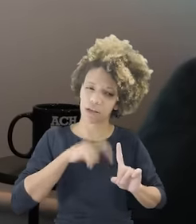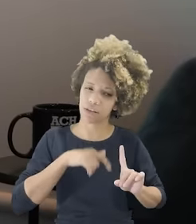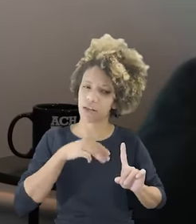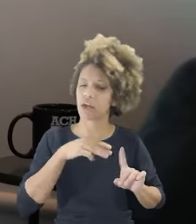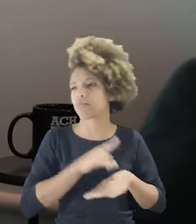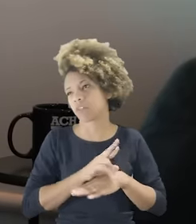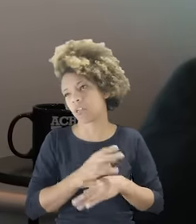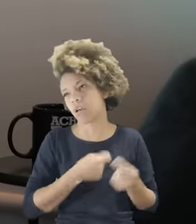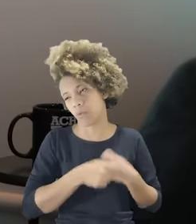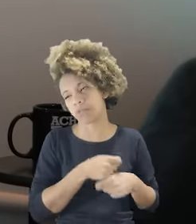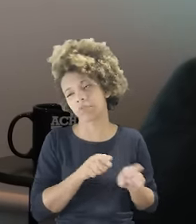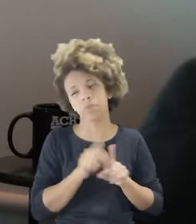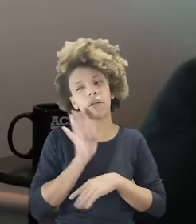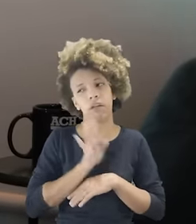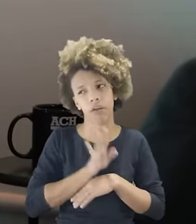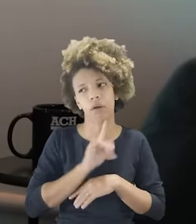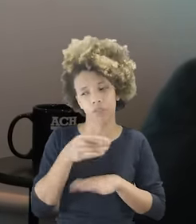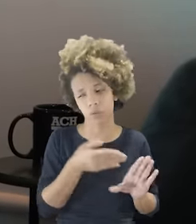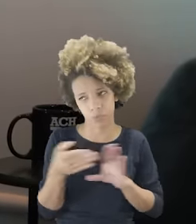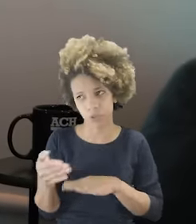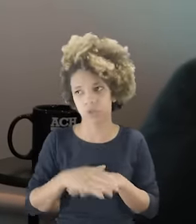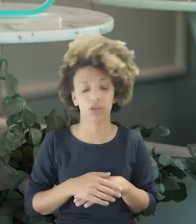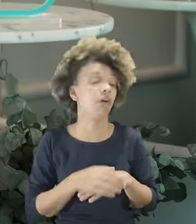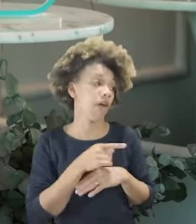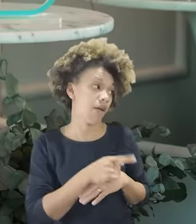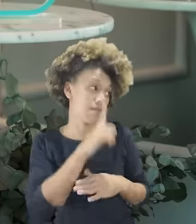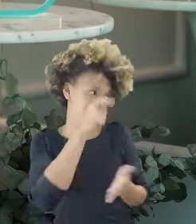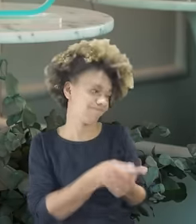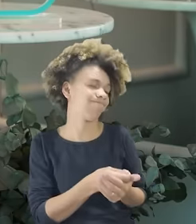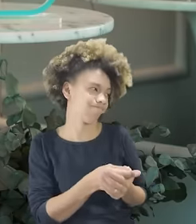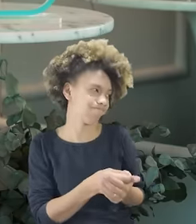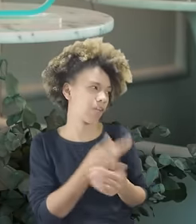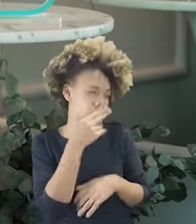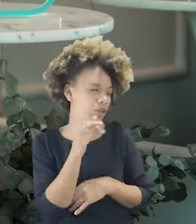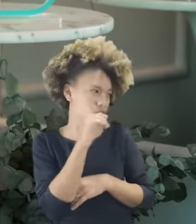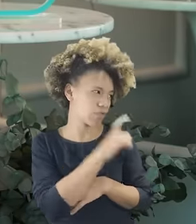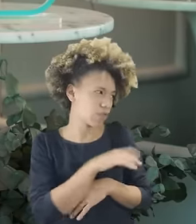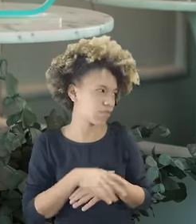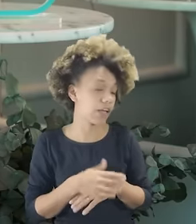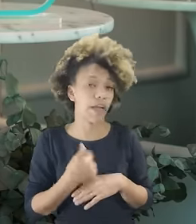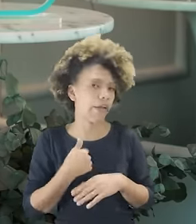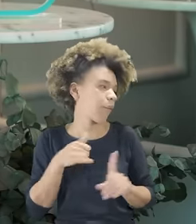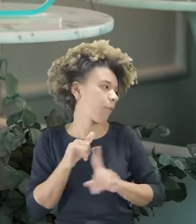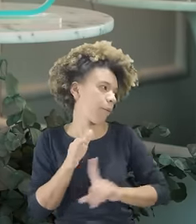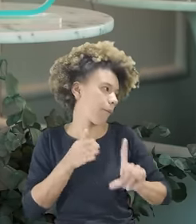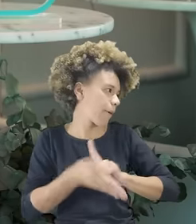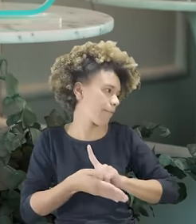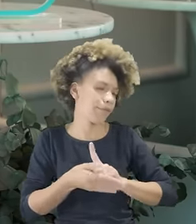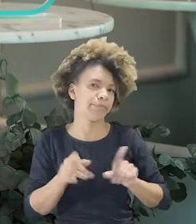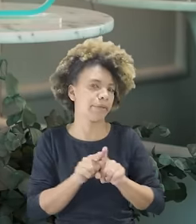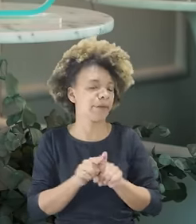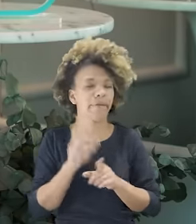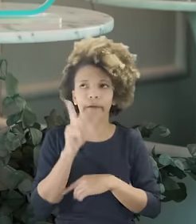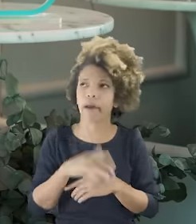um pouco a imagem da doutora comercialmente Talvez seja legal daqui um tempo sabe essa é a grande decisão né Eu acho é muito difícil é igual eu com web bullying